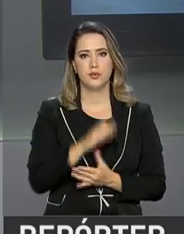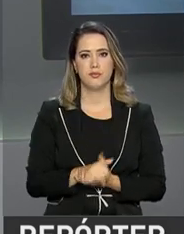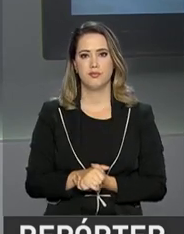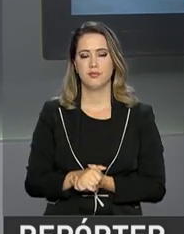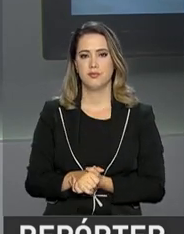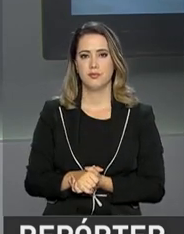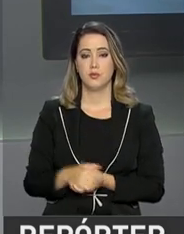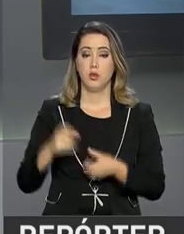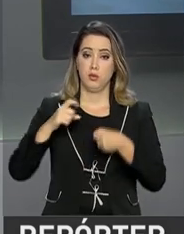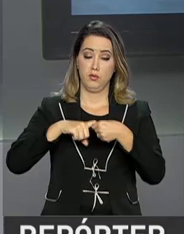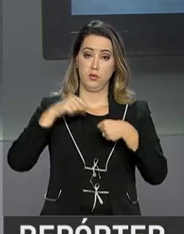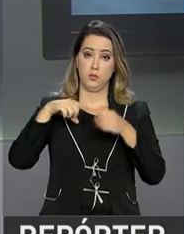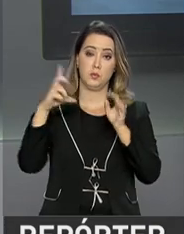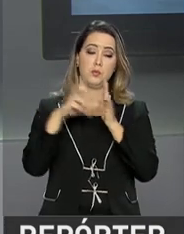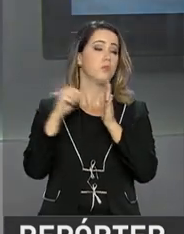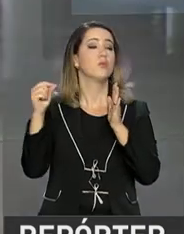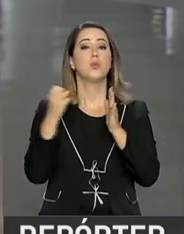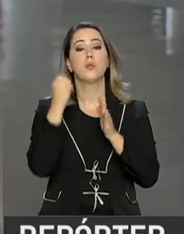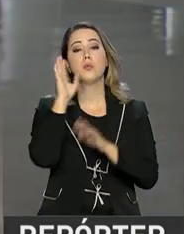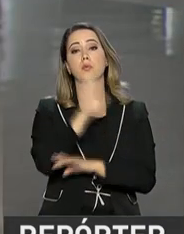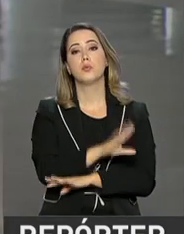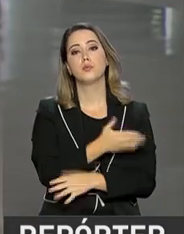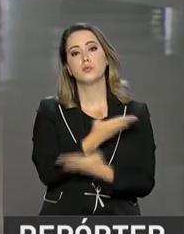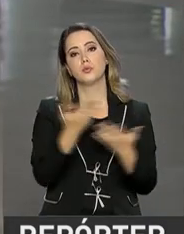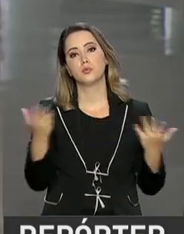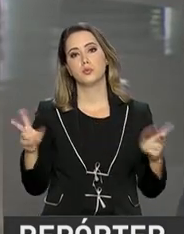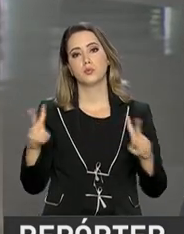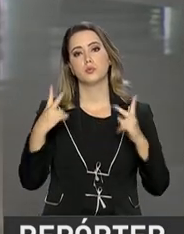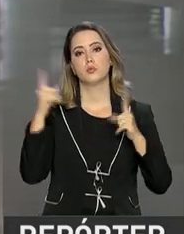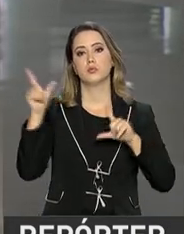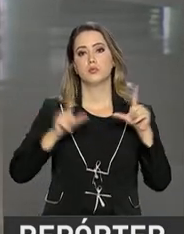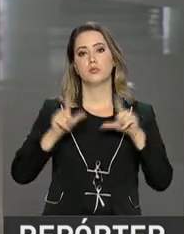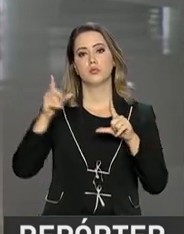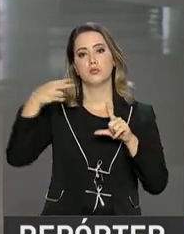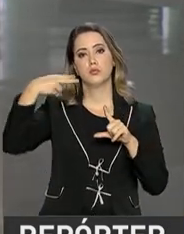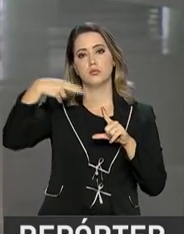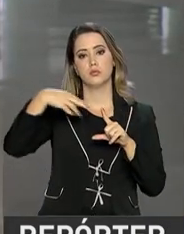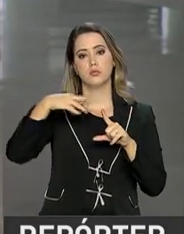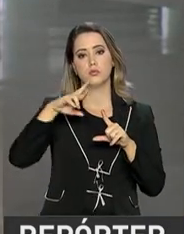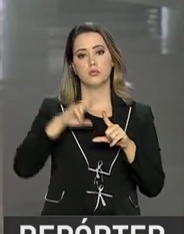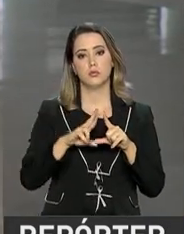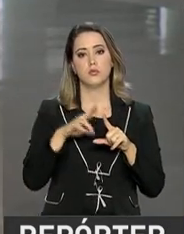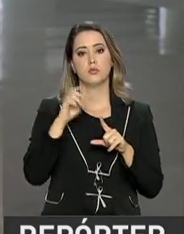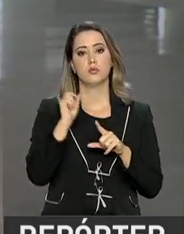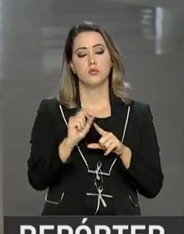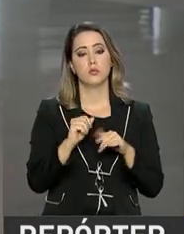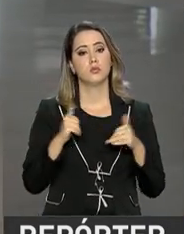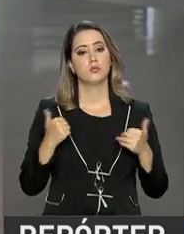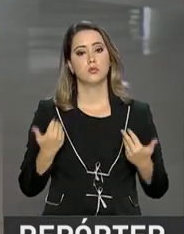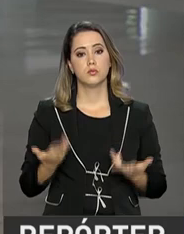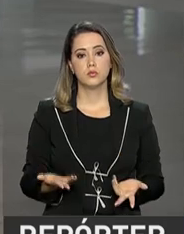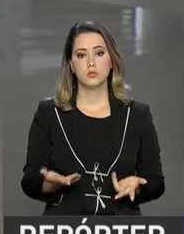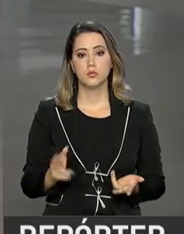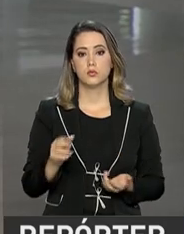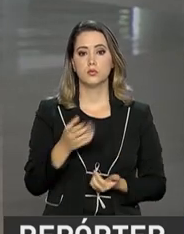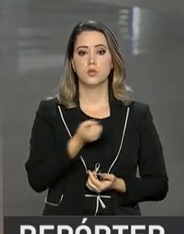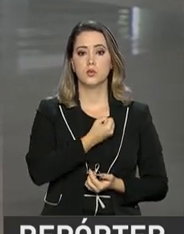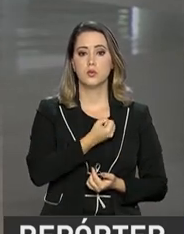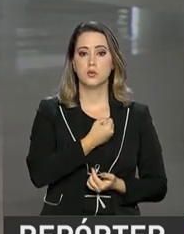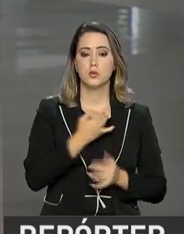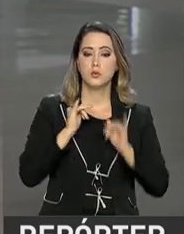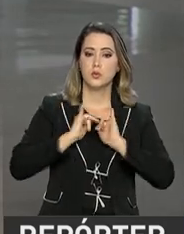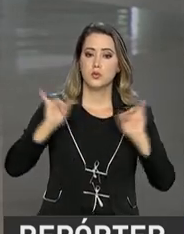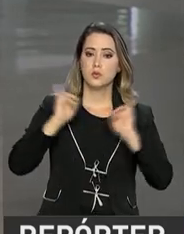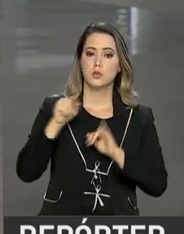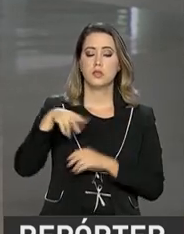voltamos aqui do palácio do planalto o à tarde roberto boa tarde a todos que nos assistem na tv nbr olha o roberto os dados divulgados